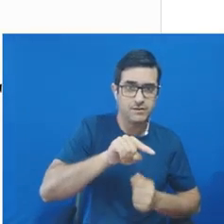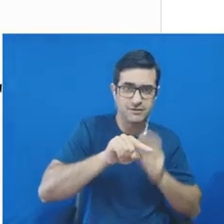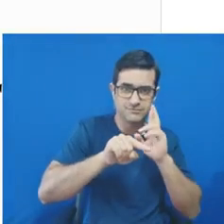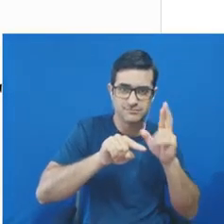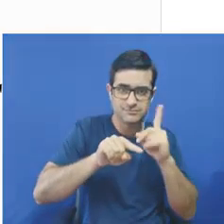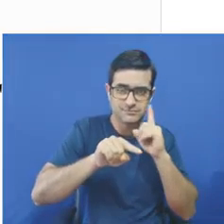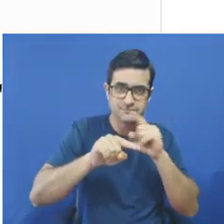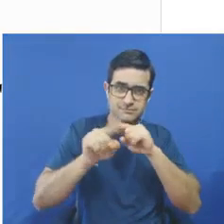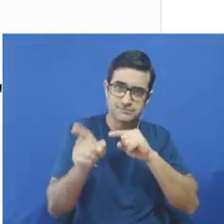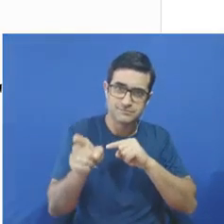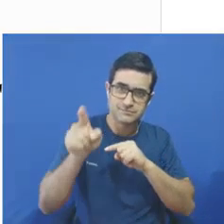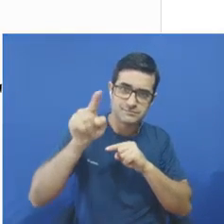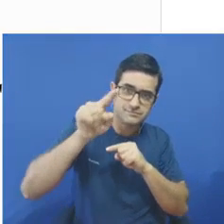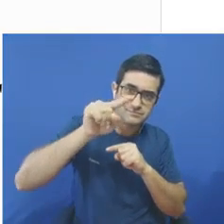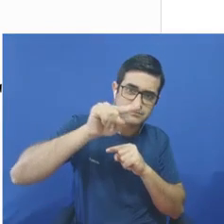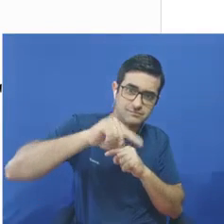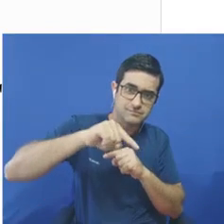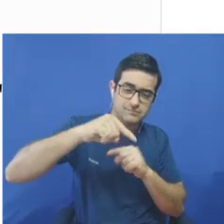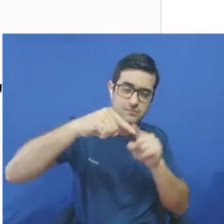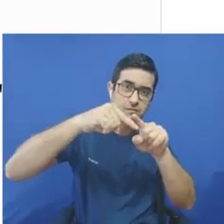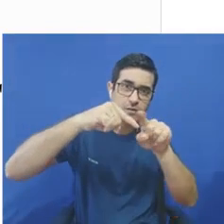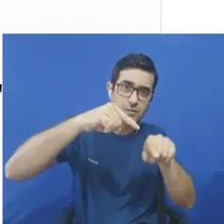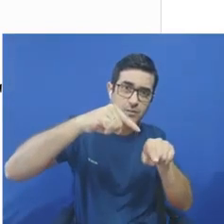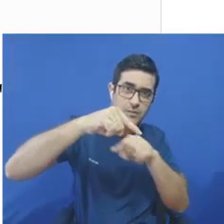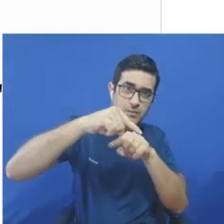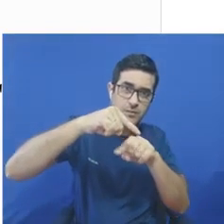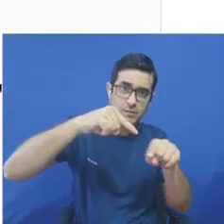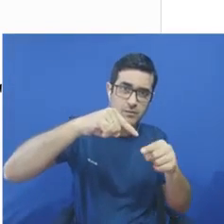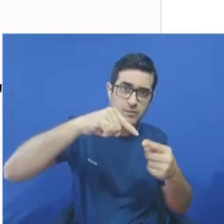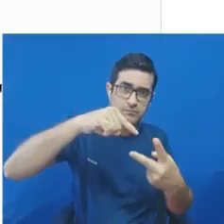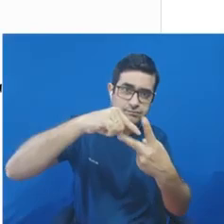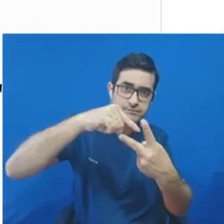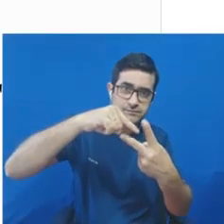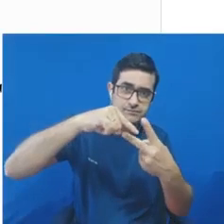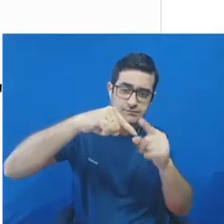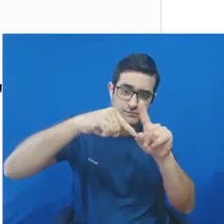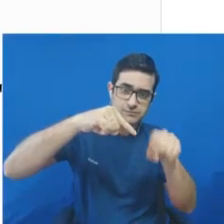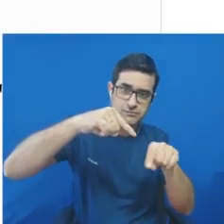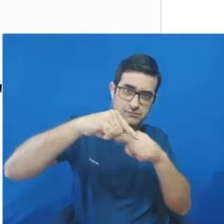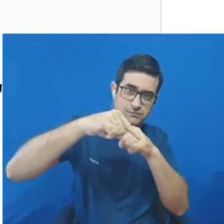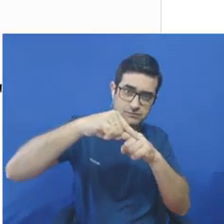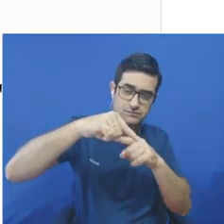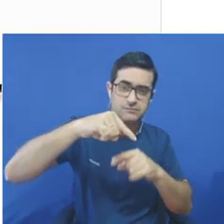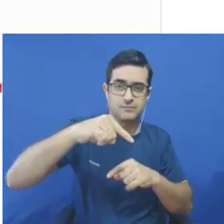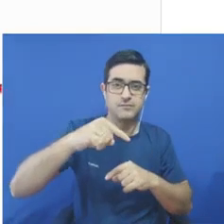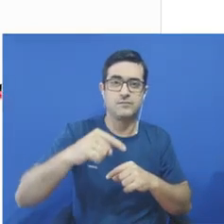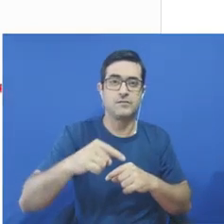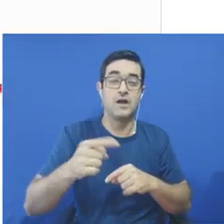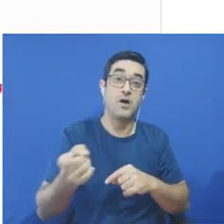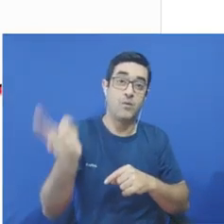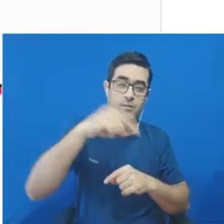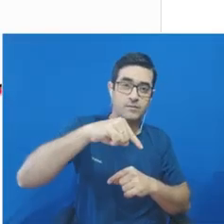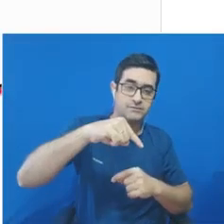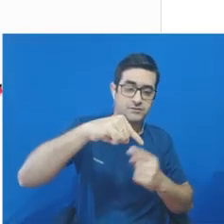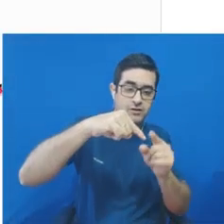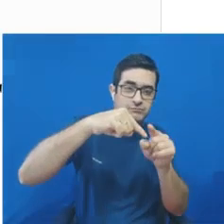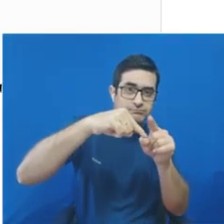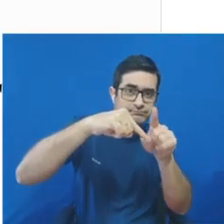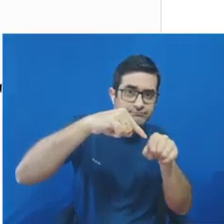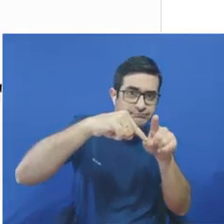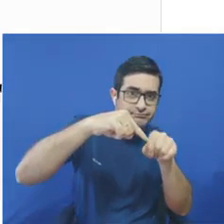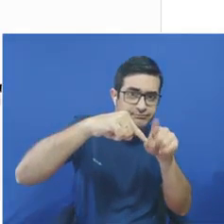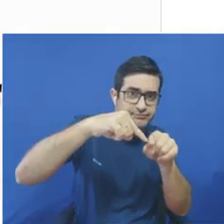das... aqui eu tenho a seta com duas pontas, né? Na verdade com uma ponta completa, e aqui com uma meia